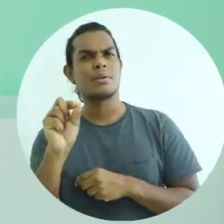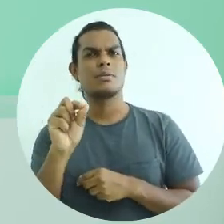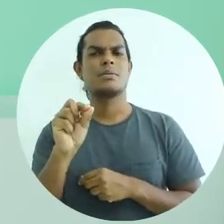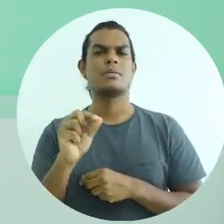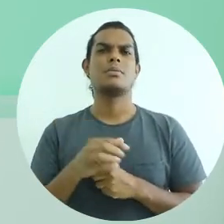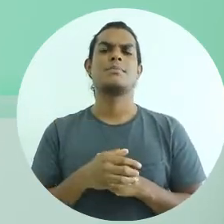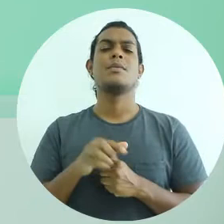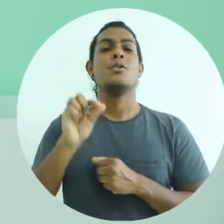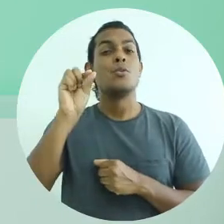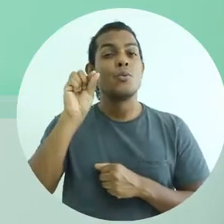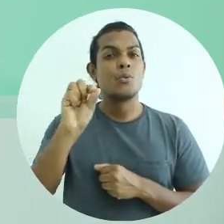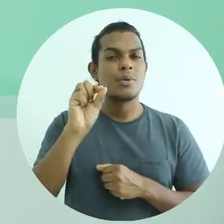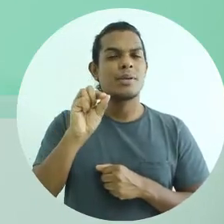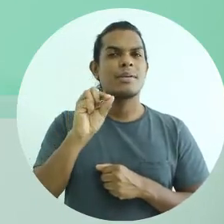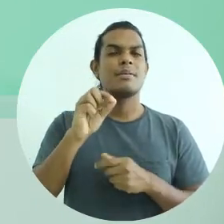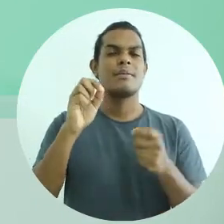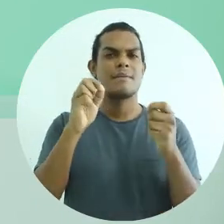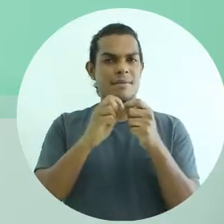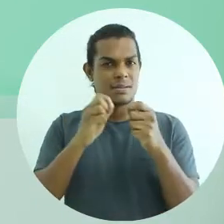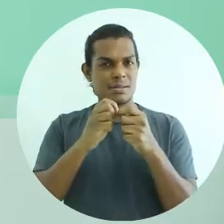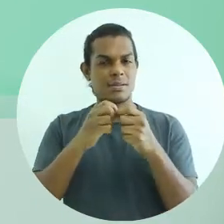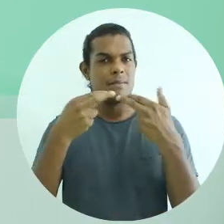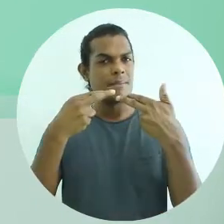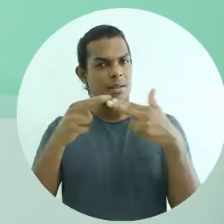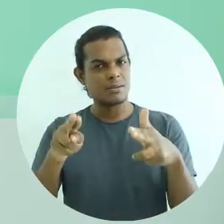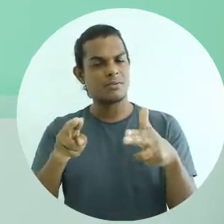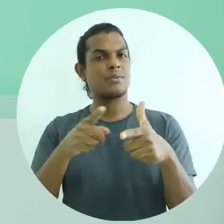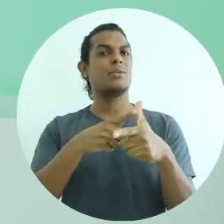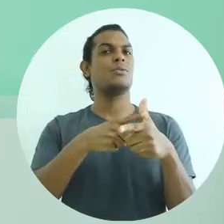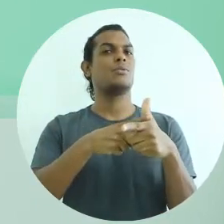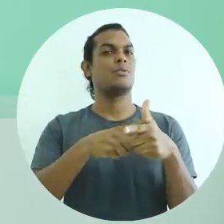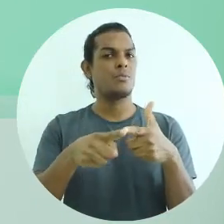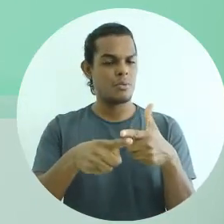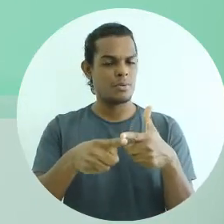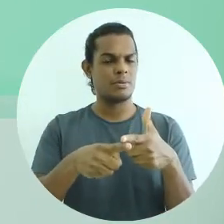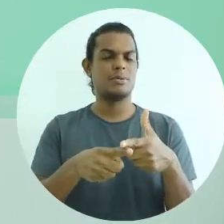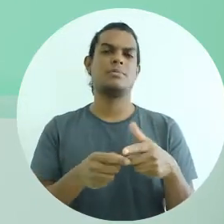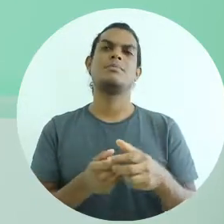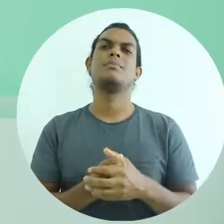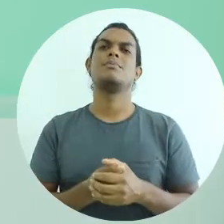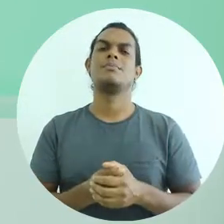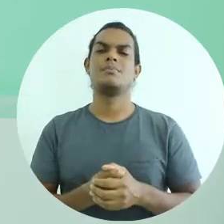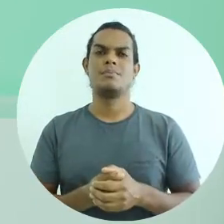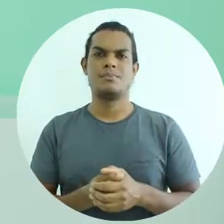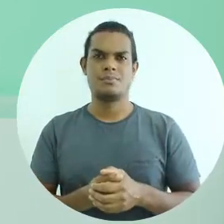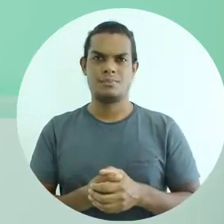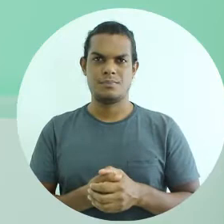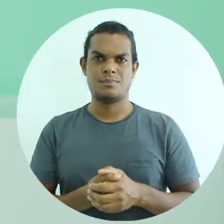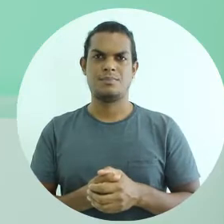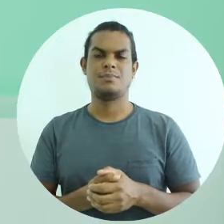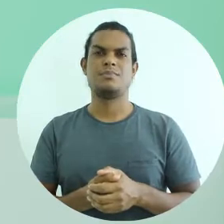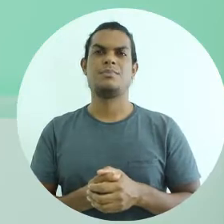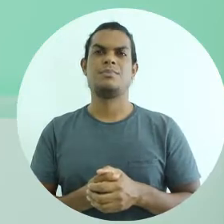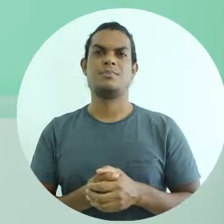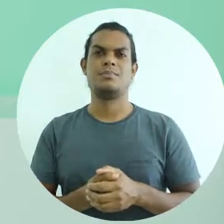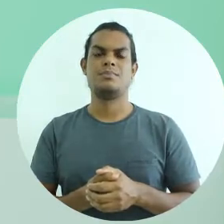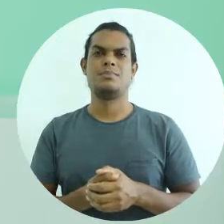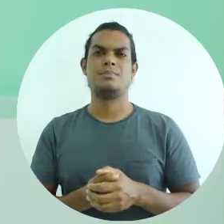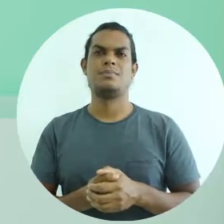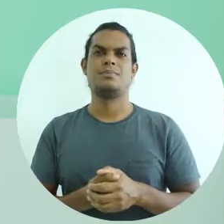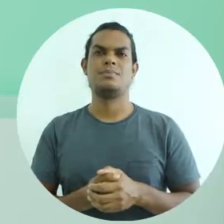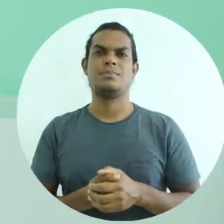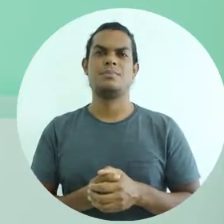o que fazer para resolver aquele problema cujas causas você estudou lá quando aplicou aquela ferramenta